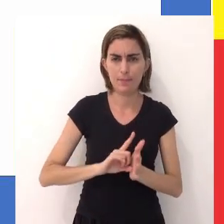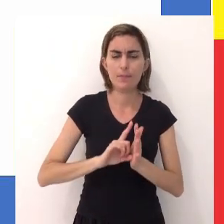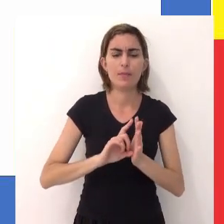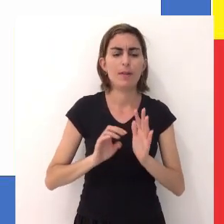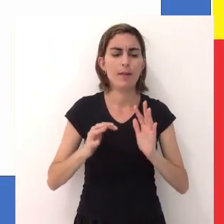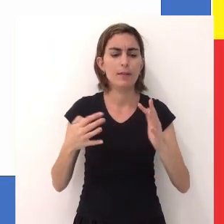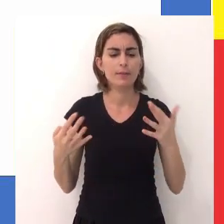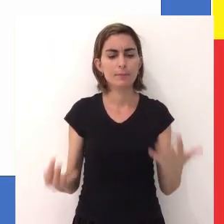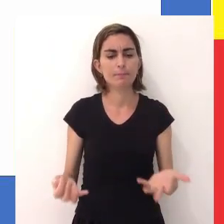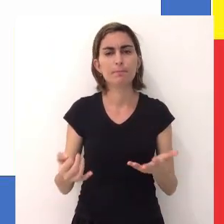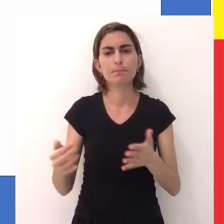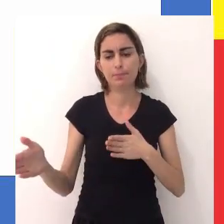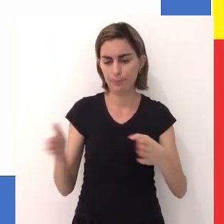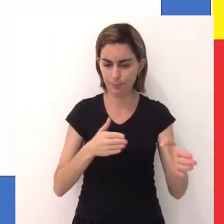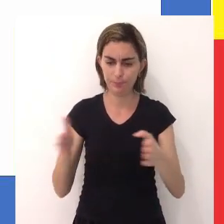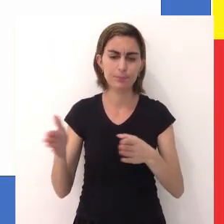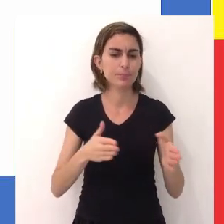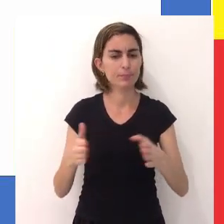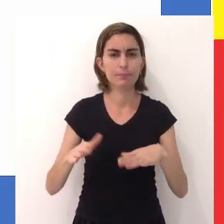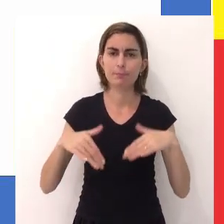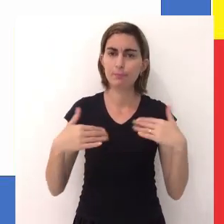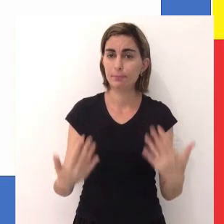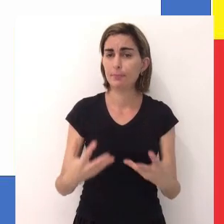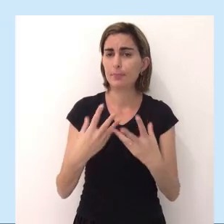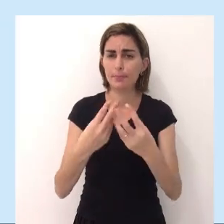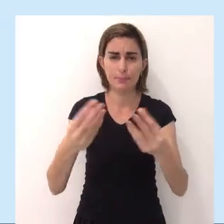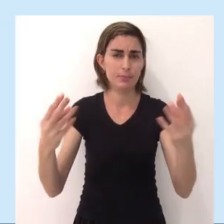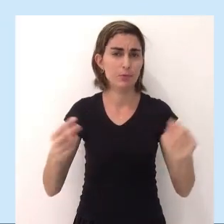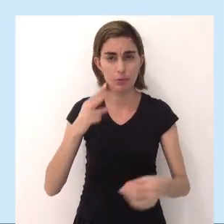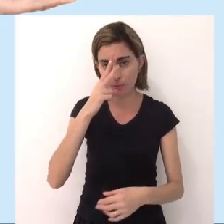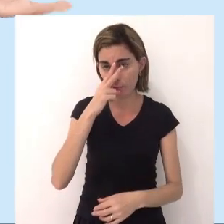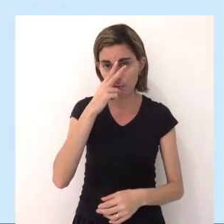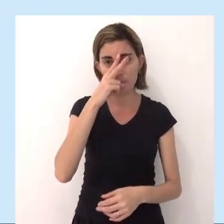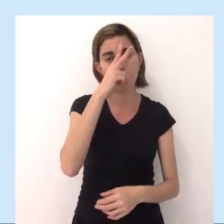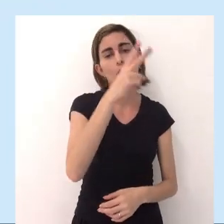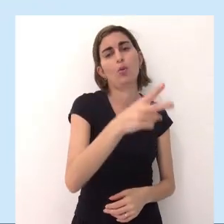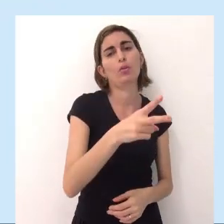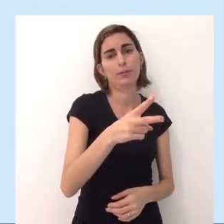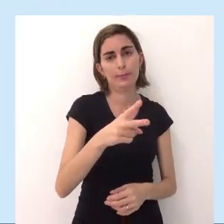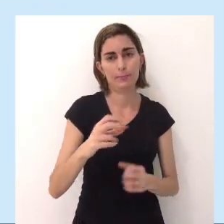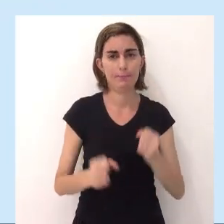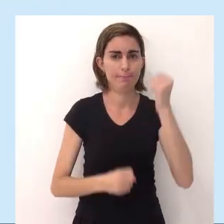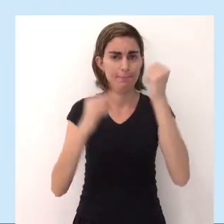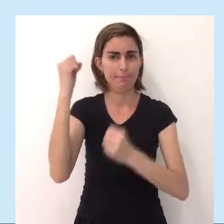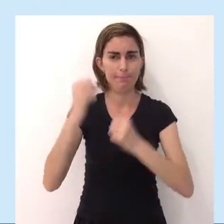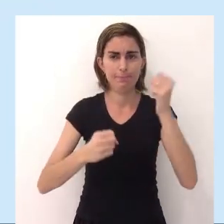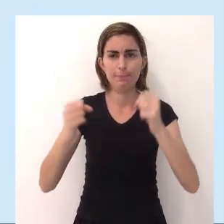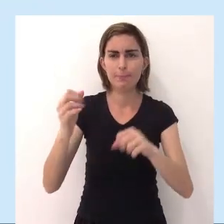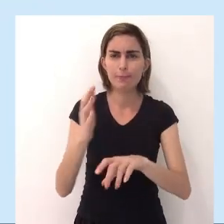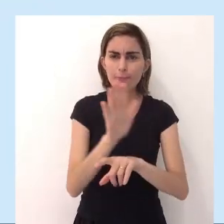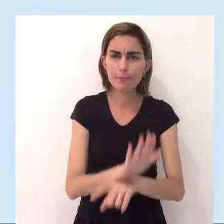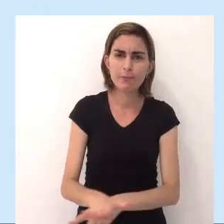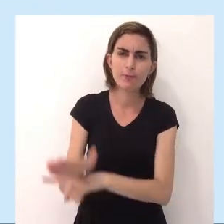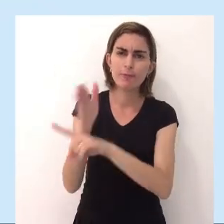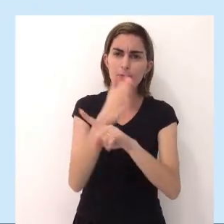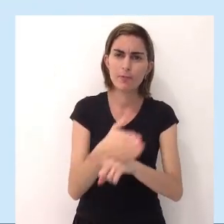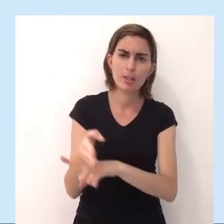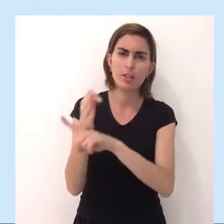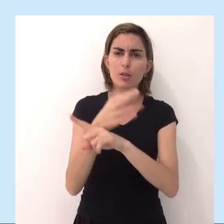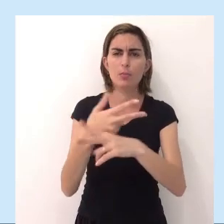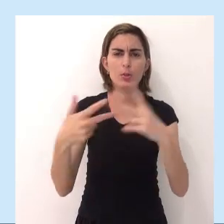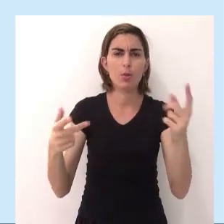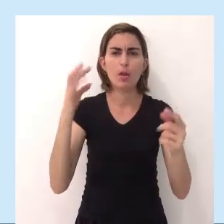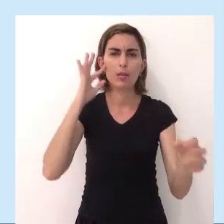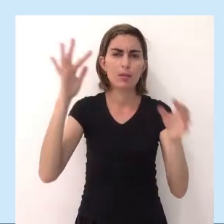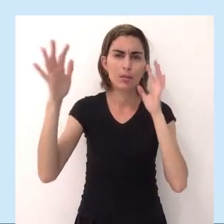né? Nesse período, gente, e é muito forte a indústria cinematográfica dos Estados Unidos mostrando